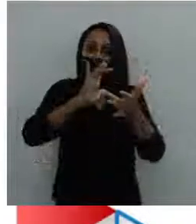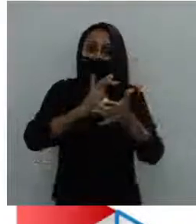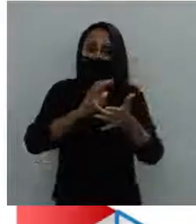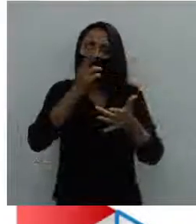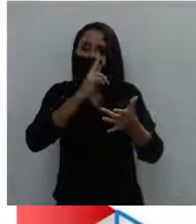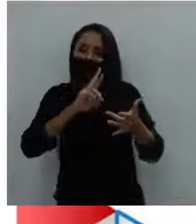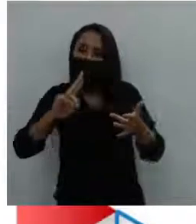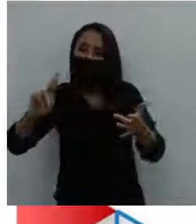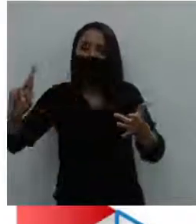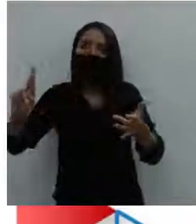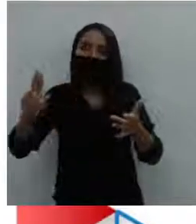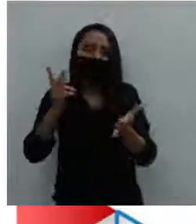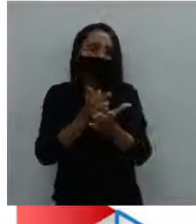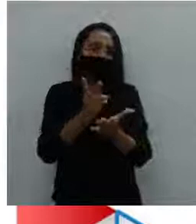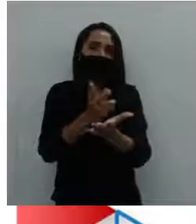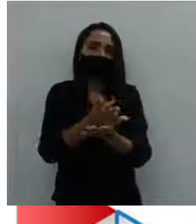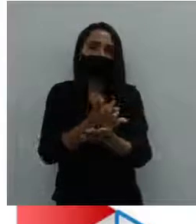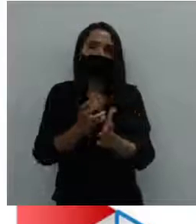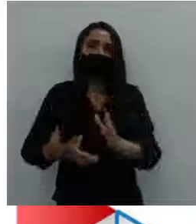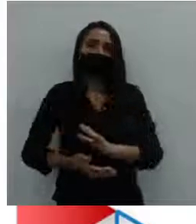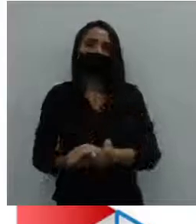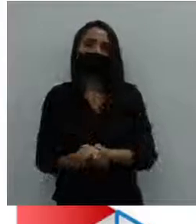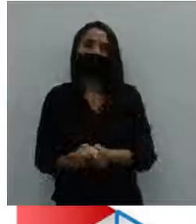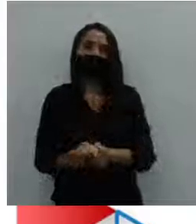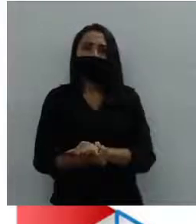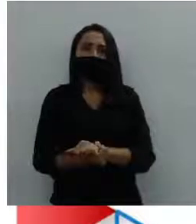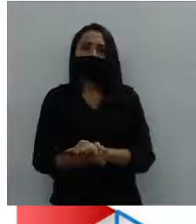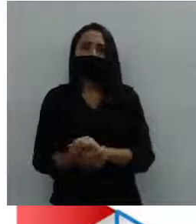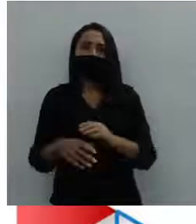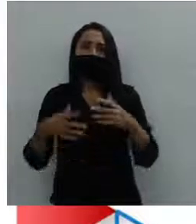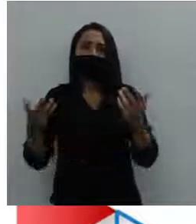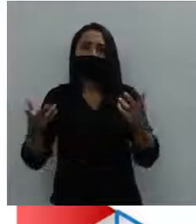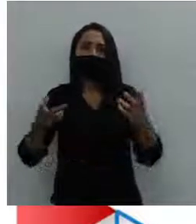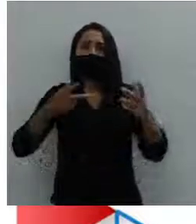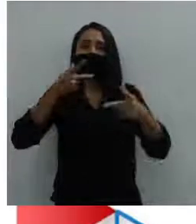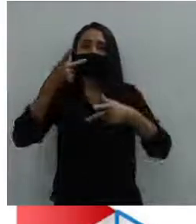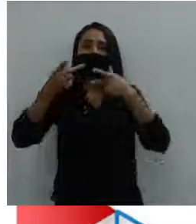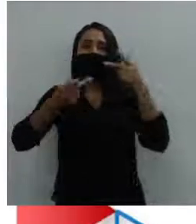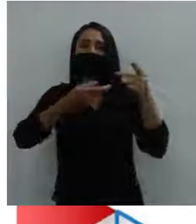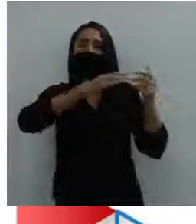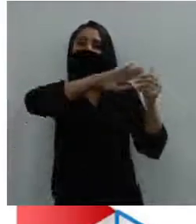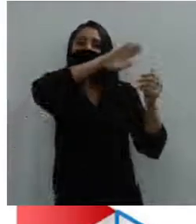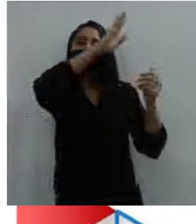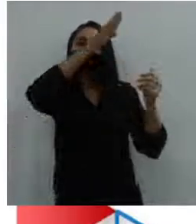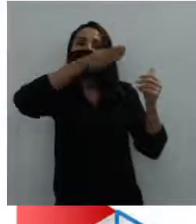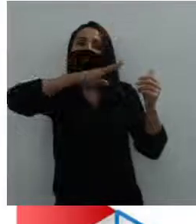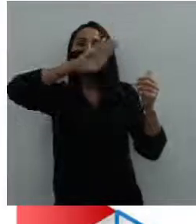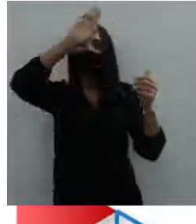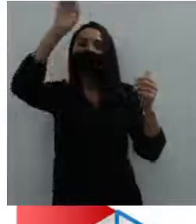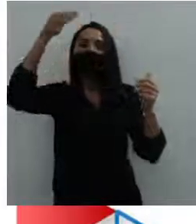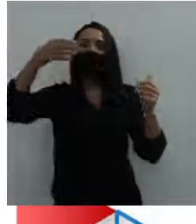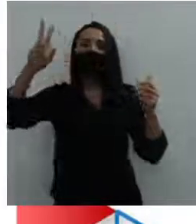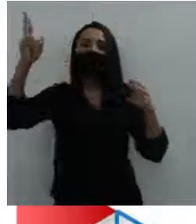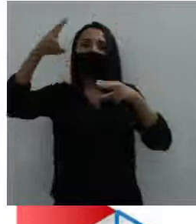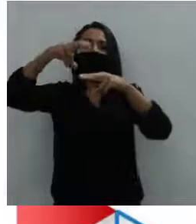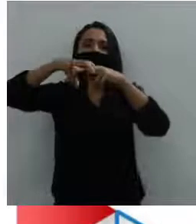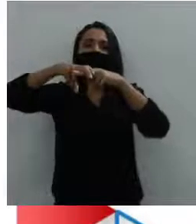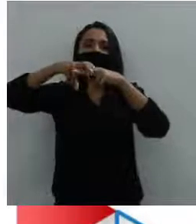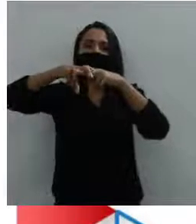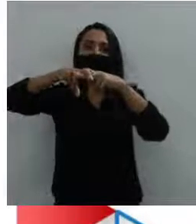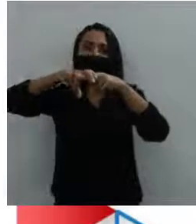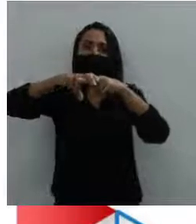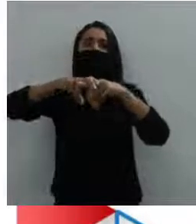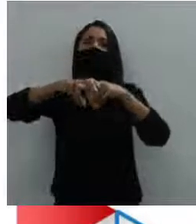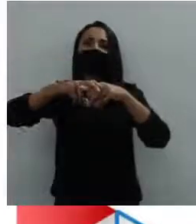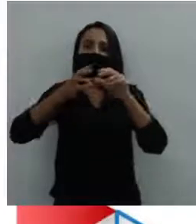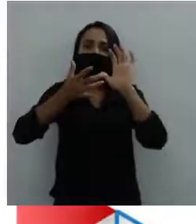pregando, tanto que a parábola do semeador, como também o que? O sermão da montanha. Então, olhem aí, fábula, parábola